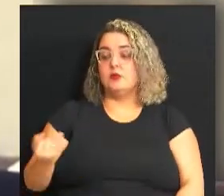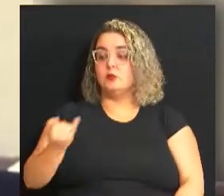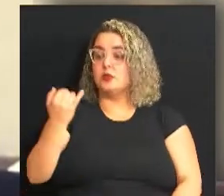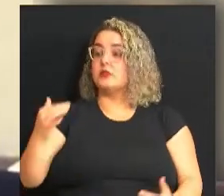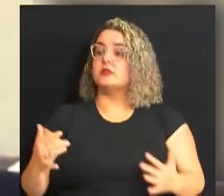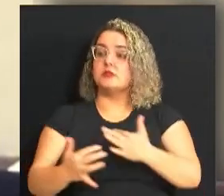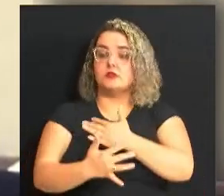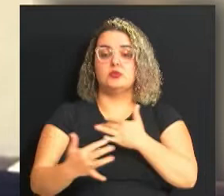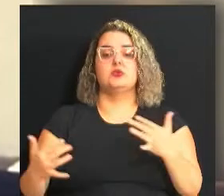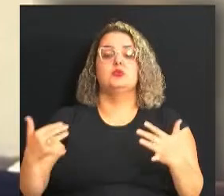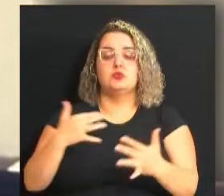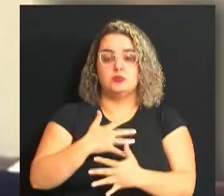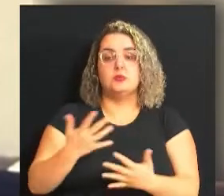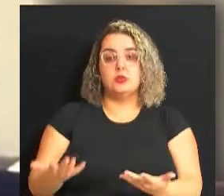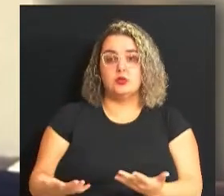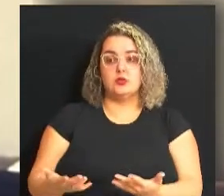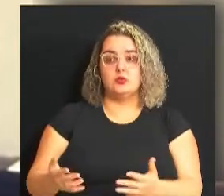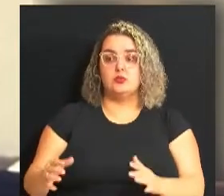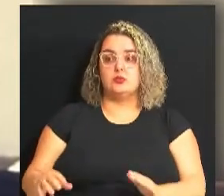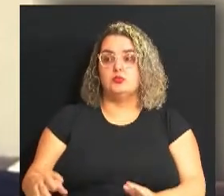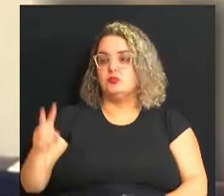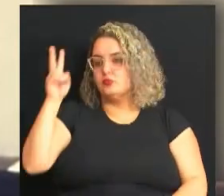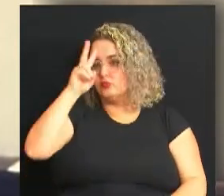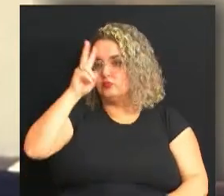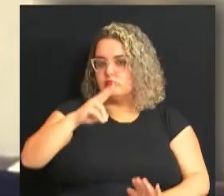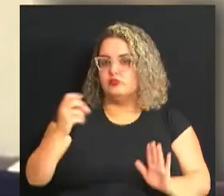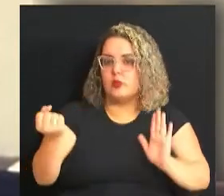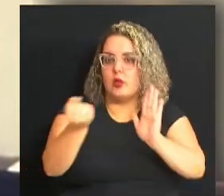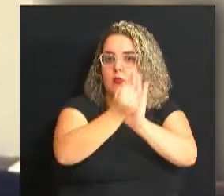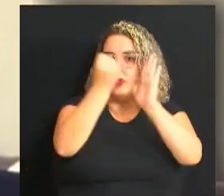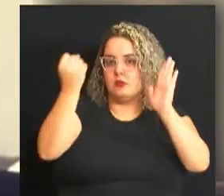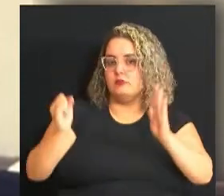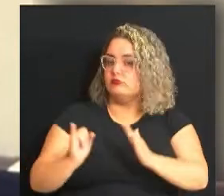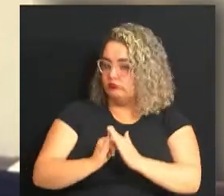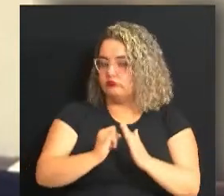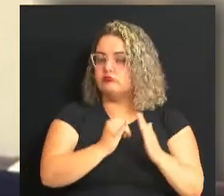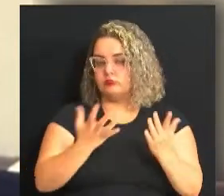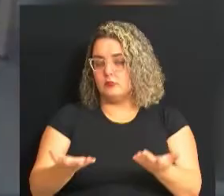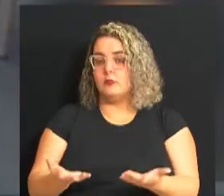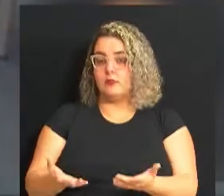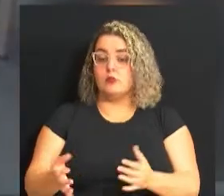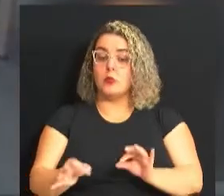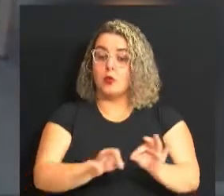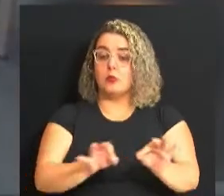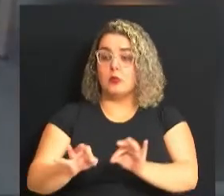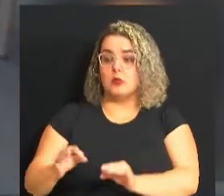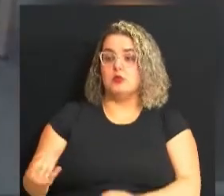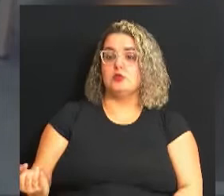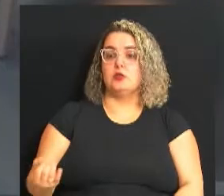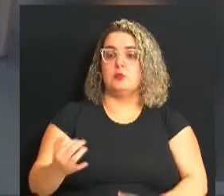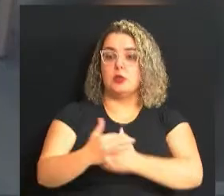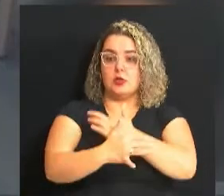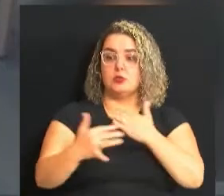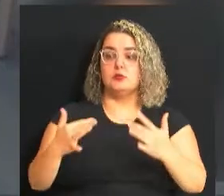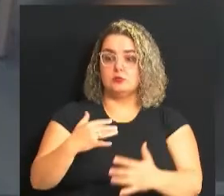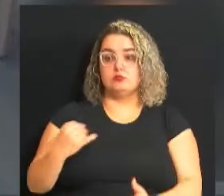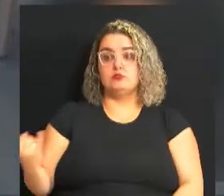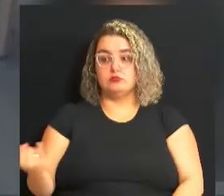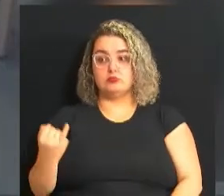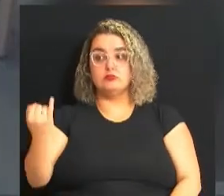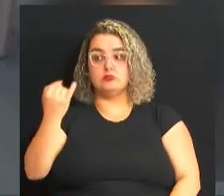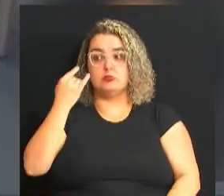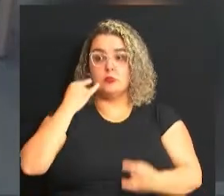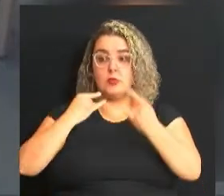importância do patrimônio histórico, a importância do planejamento urbano. Tema de interesse da população em